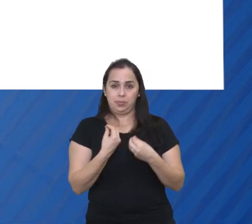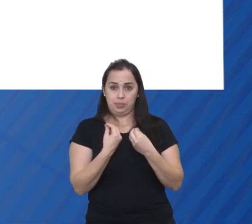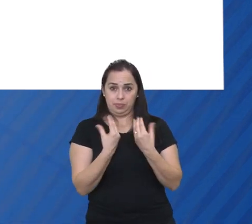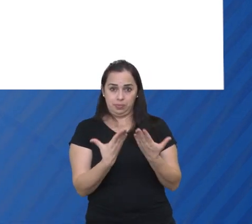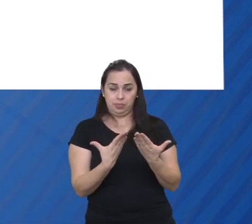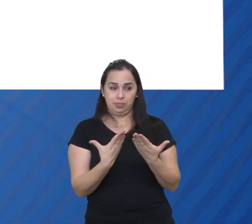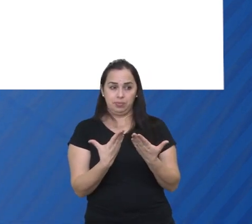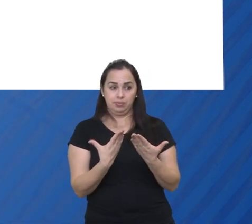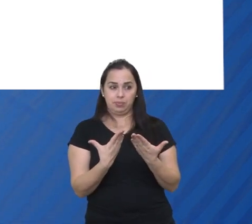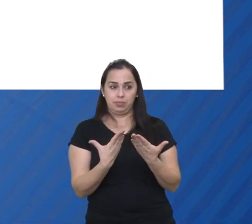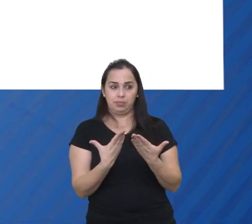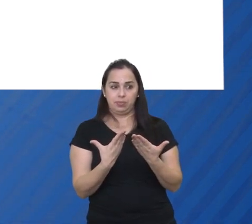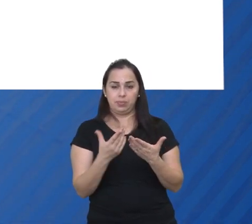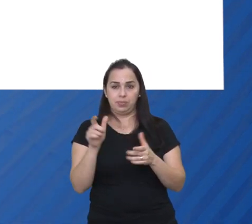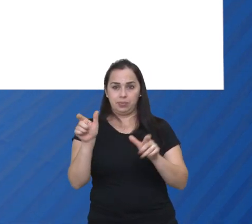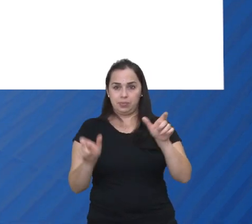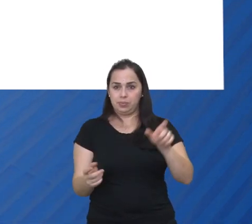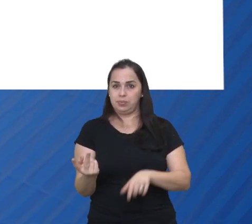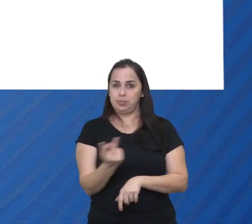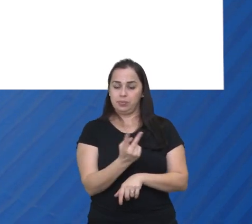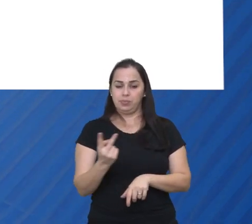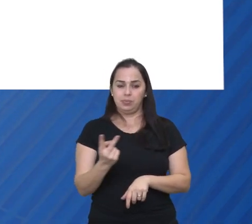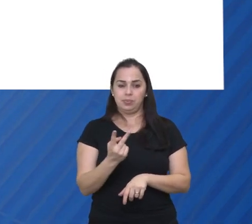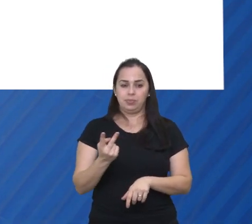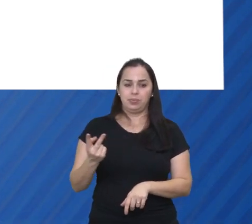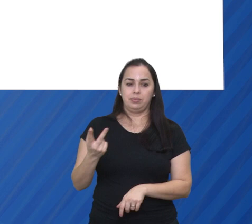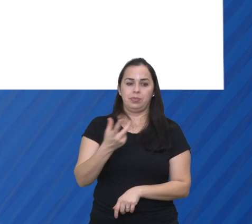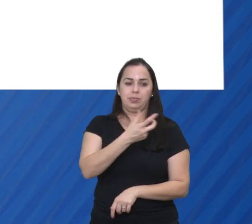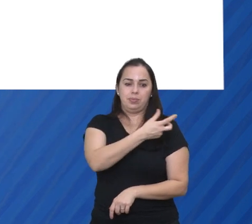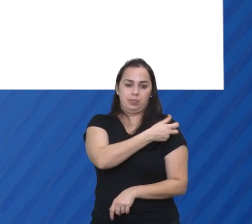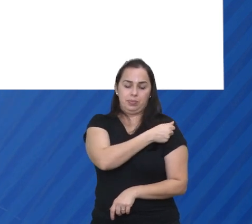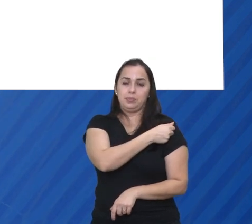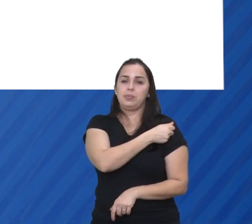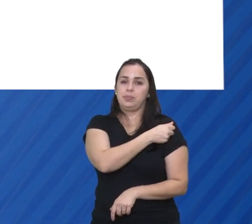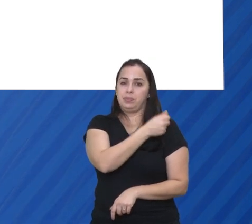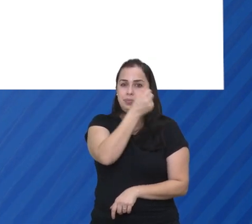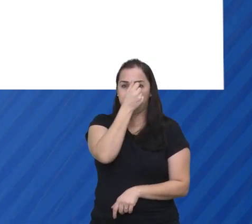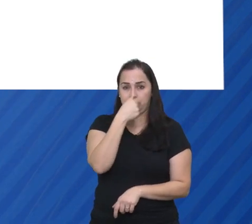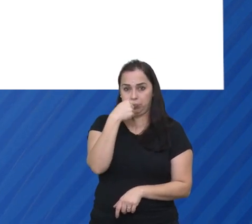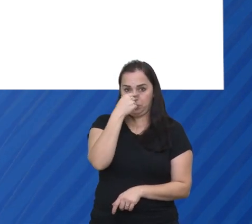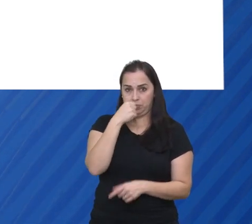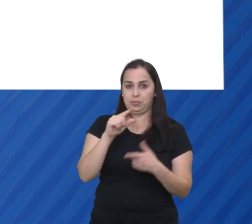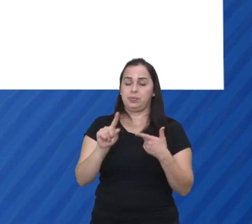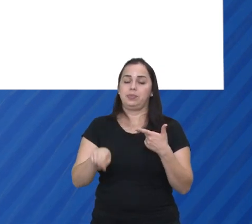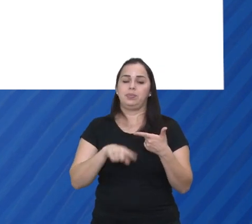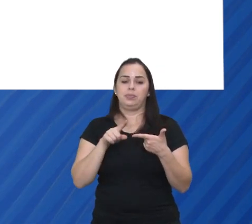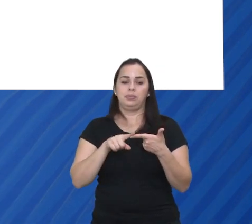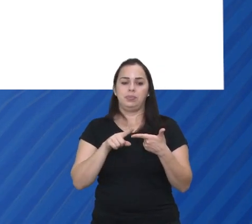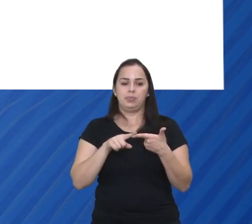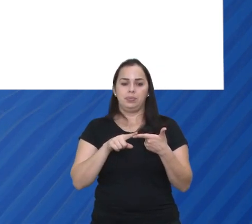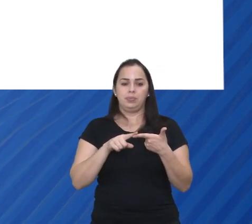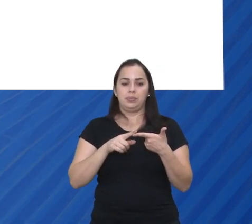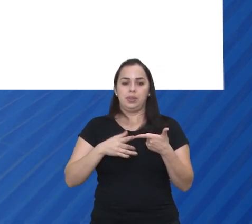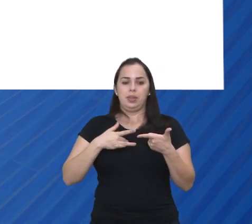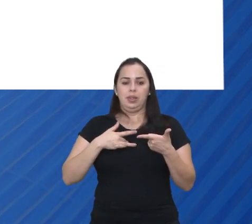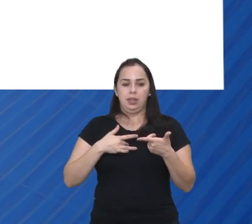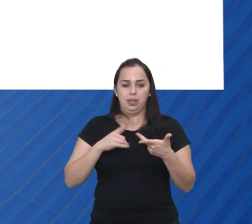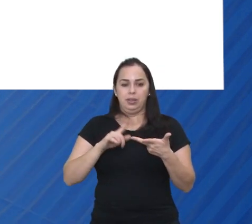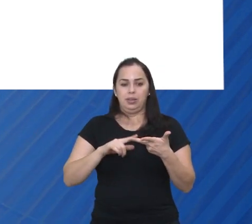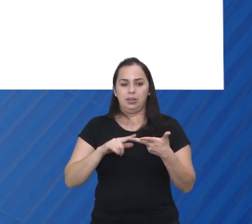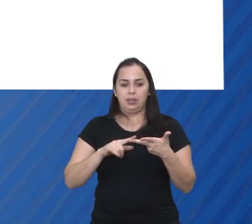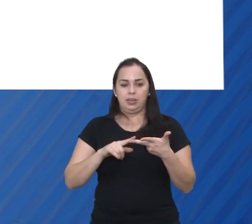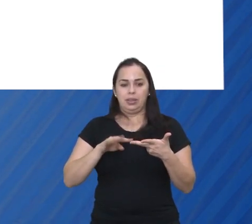em domicílio para pacientes obesos ou deficientes estão as doses de imunização contra influenza,